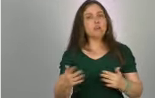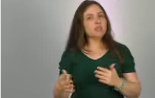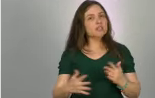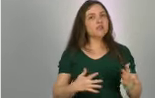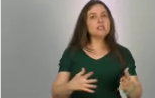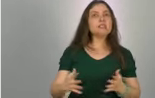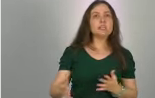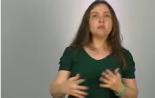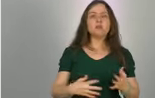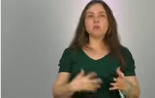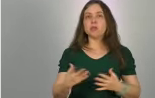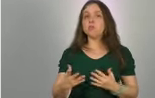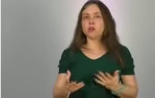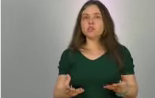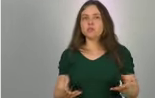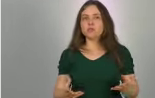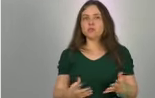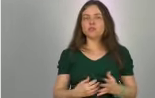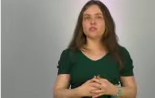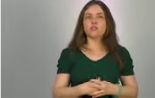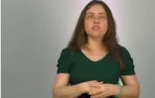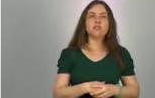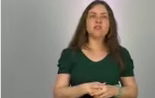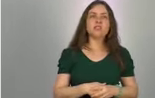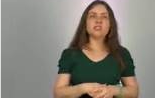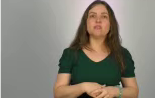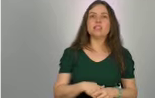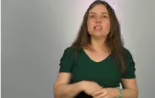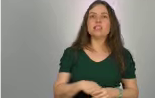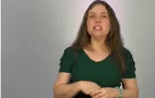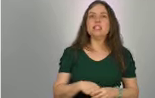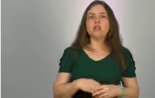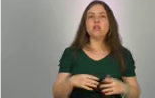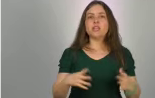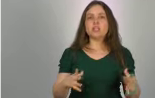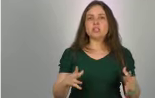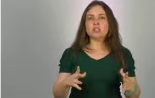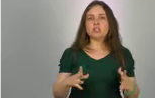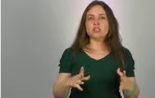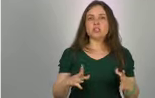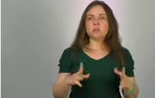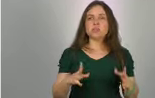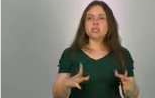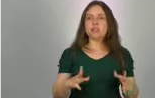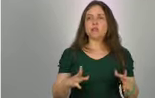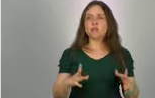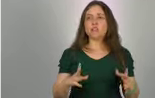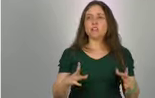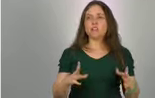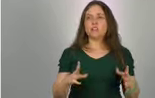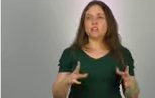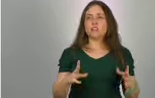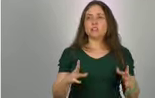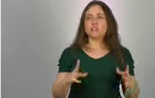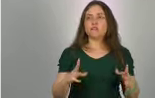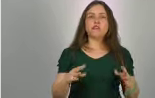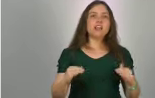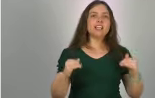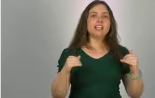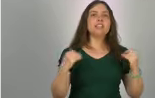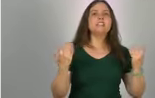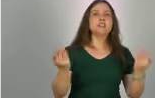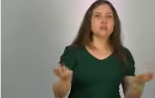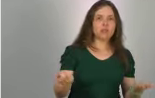então esses são apenas dois exemplos bem próximos que nós gostaríamos de ressaltar a importância de nós pensarmos